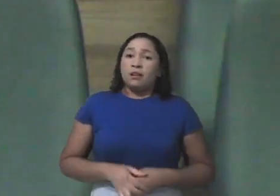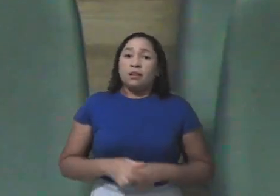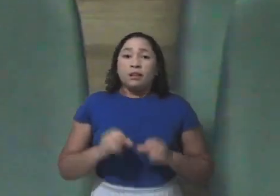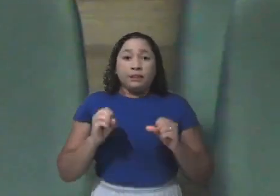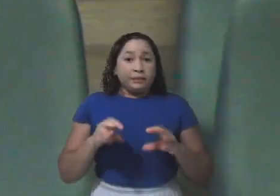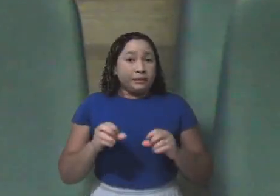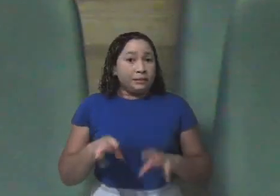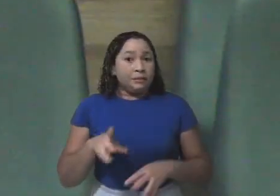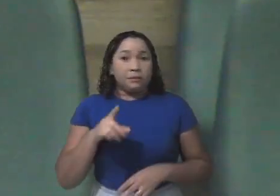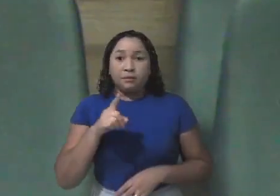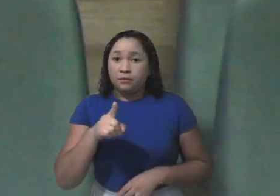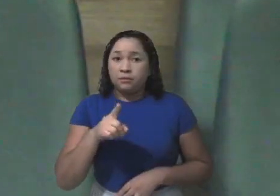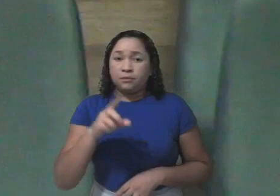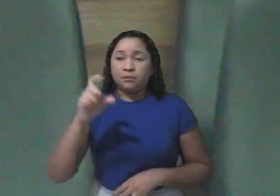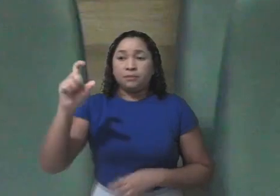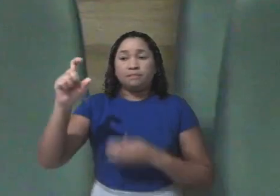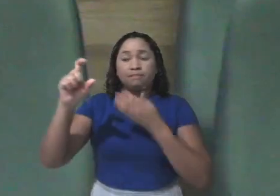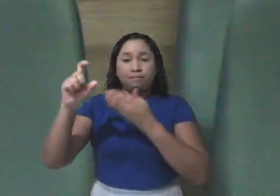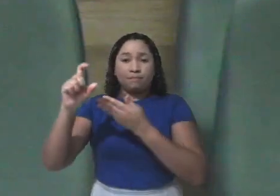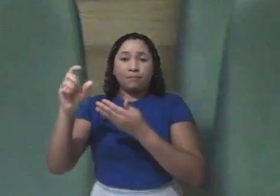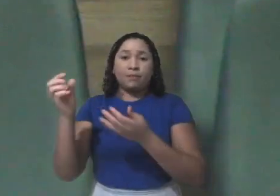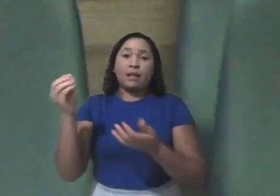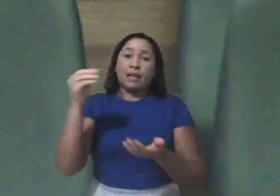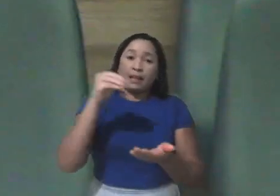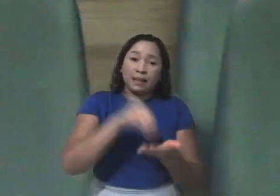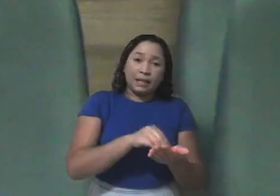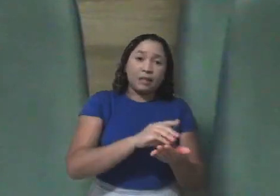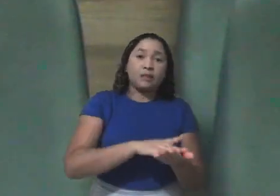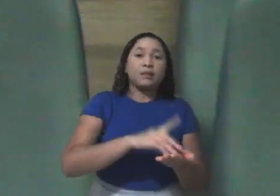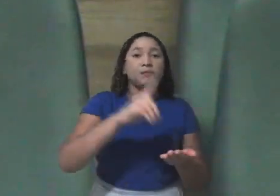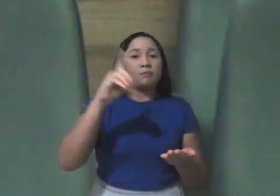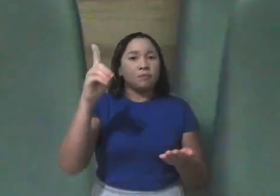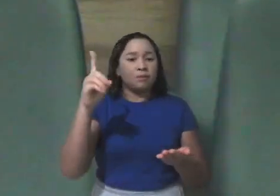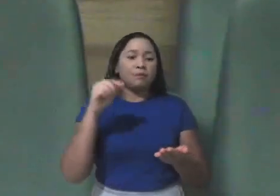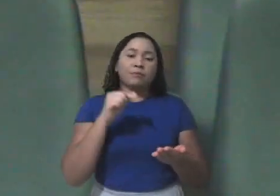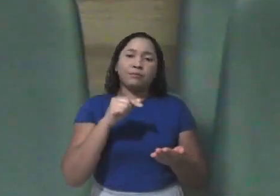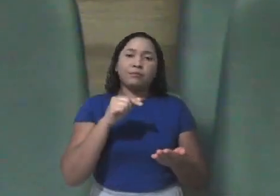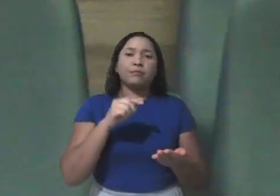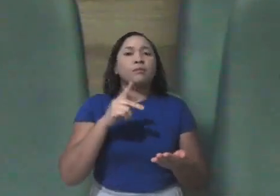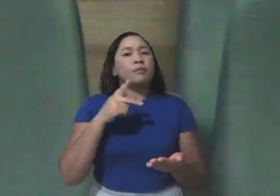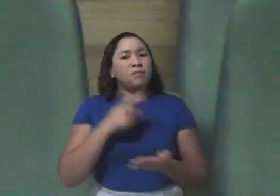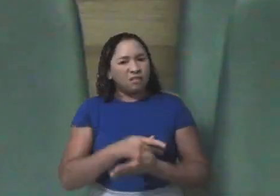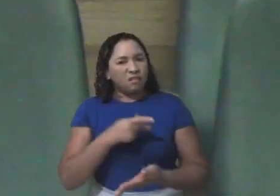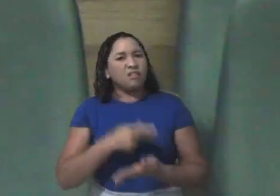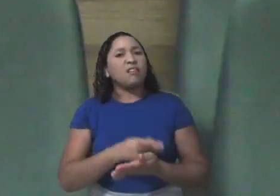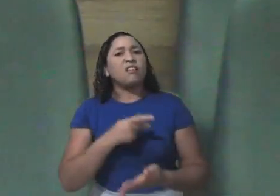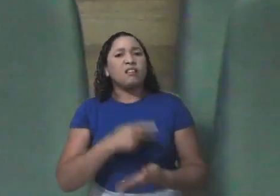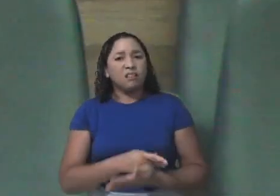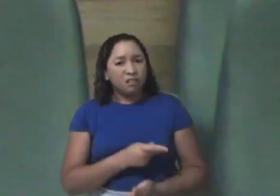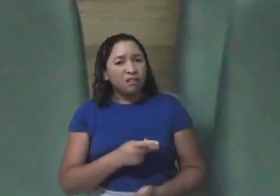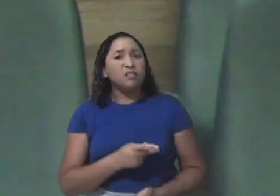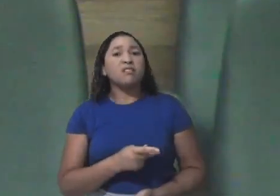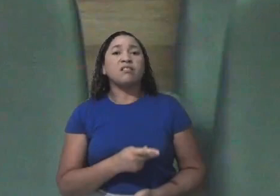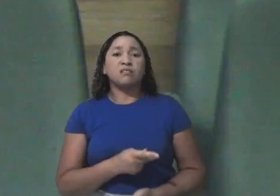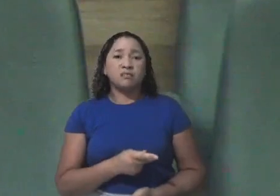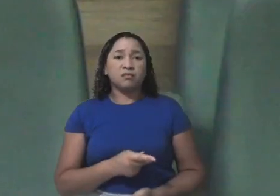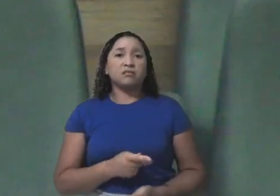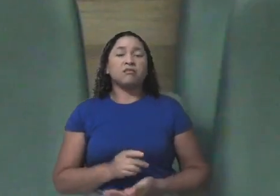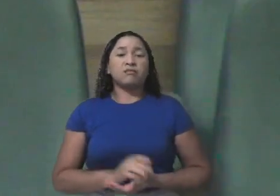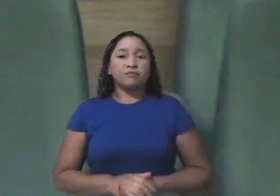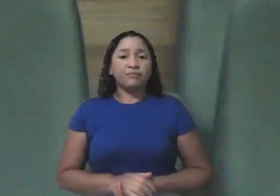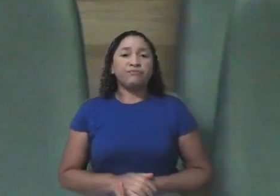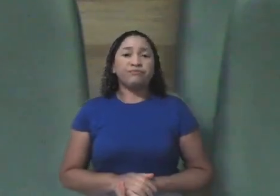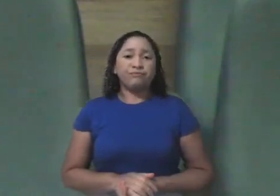ser estudada, está equivocado. É uma pessoa ignorante. Senão ele não vai nem levar a Bíblia, porque Bíblia não